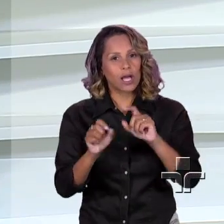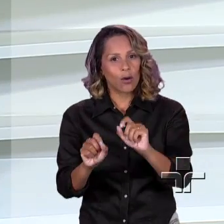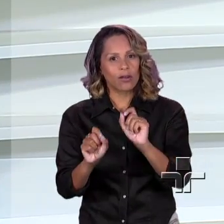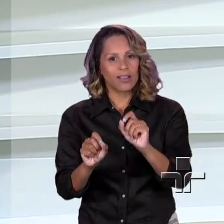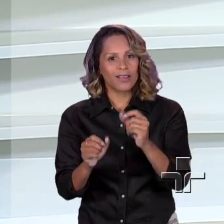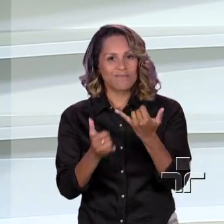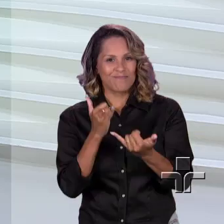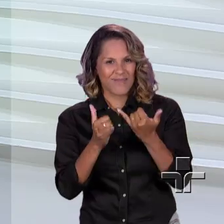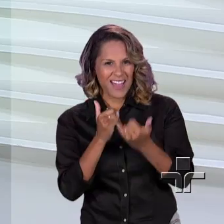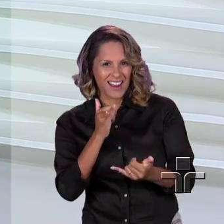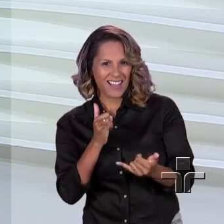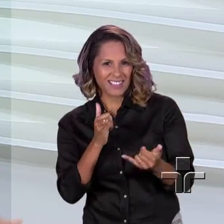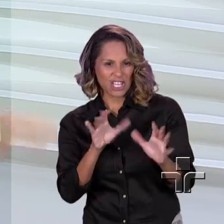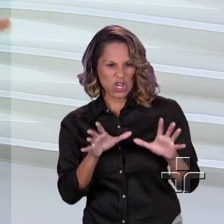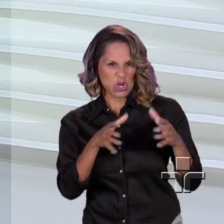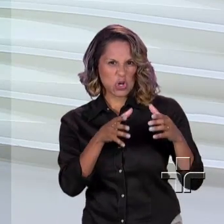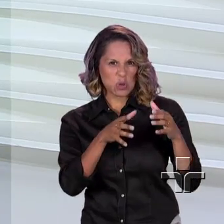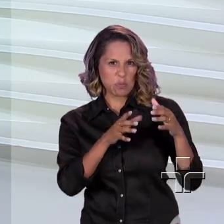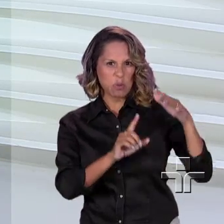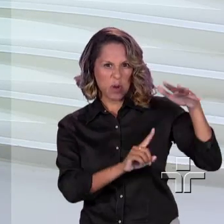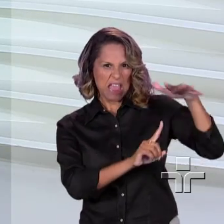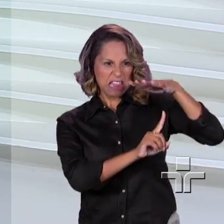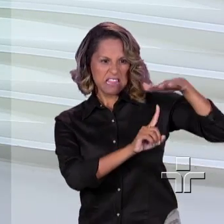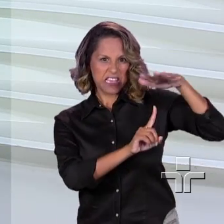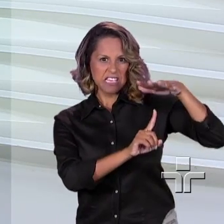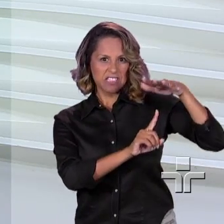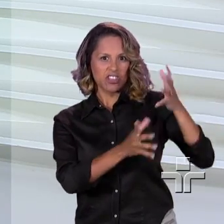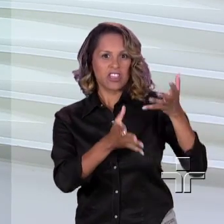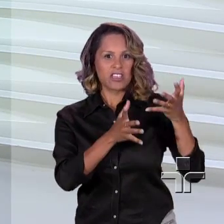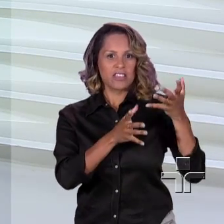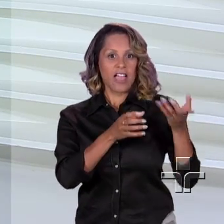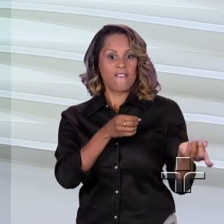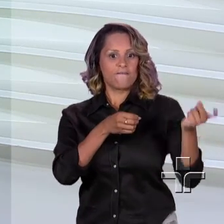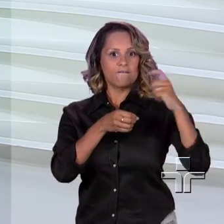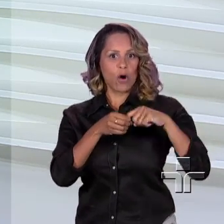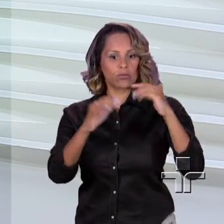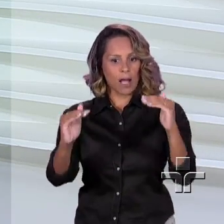grande senzala. Querem voltar para uma situação onde certas pessoas